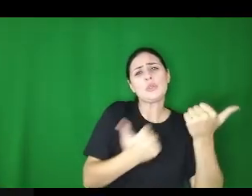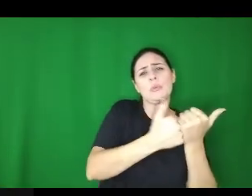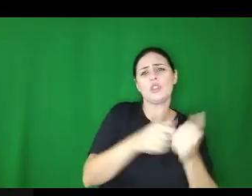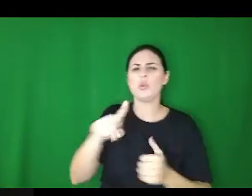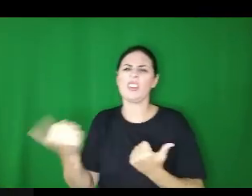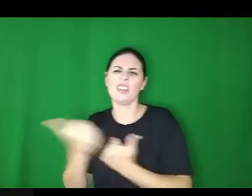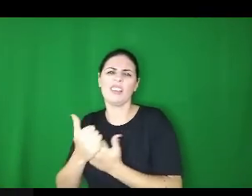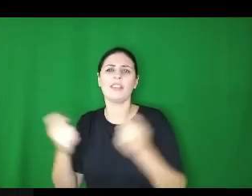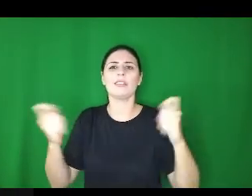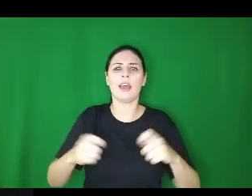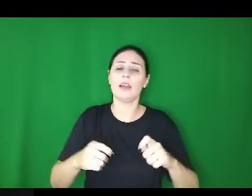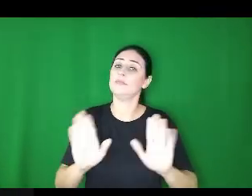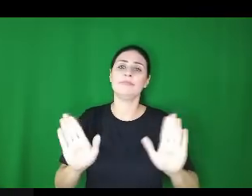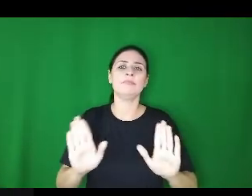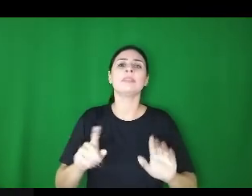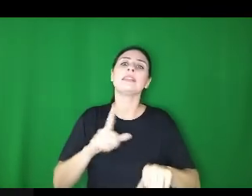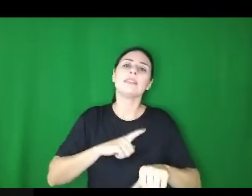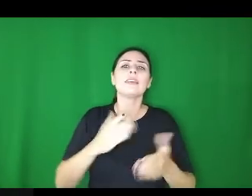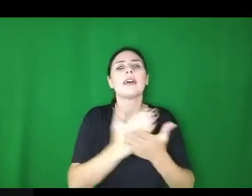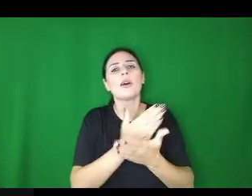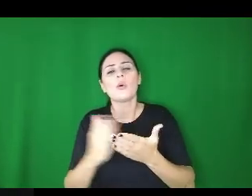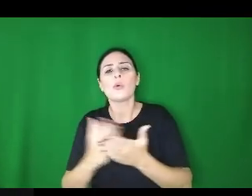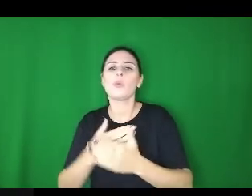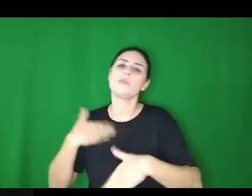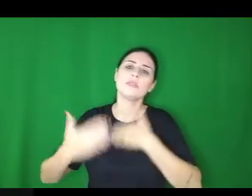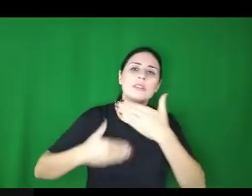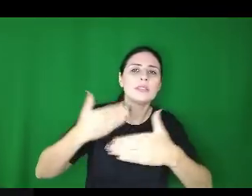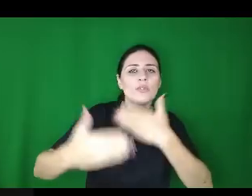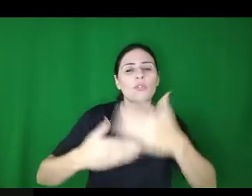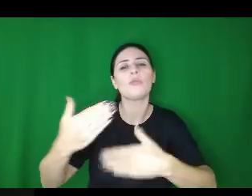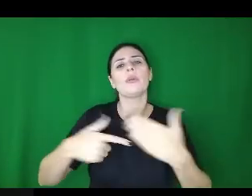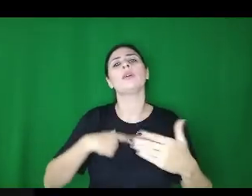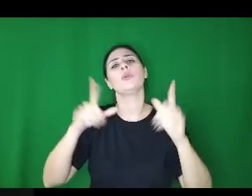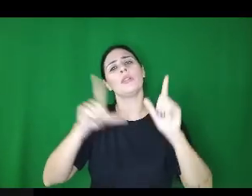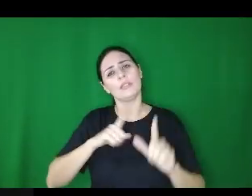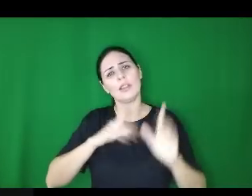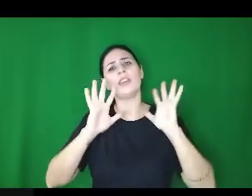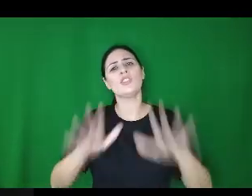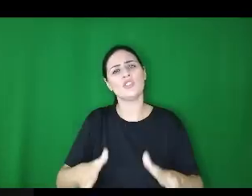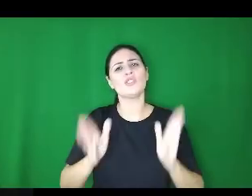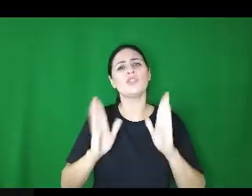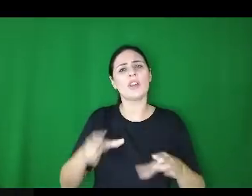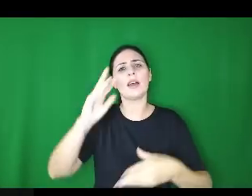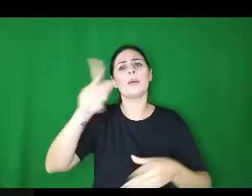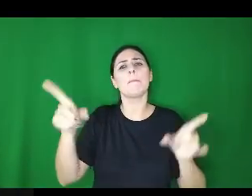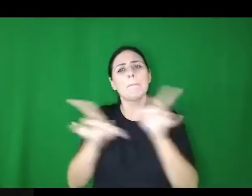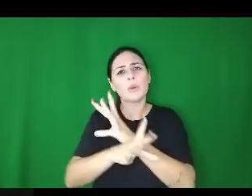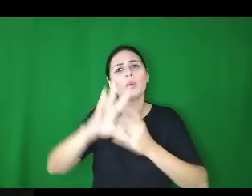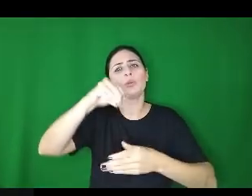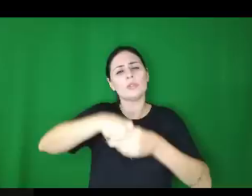importante. Por que eu estou dizendo isso? Porque quando nós defendemos a educação, que é uma formação integral, nós